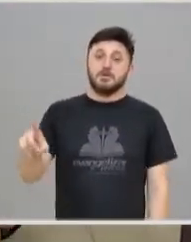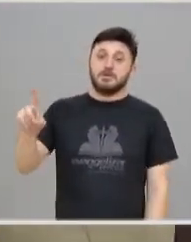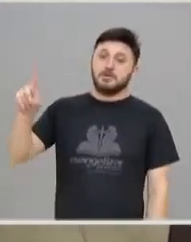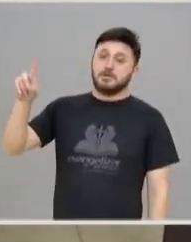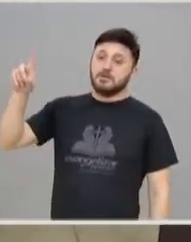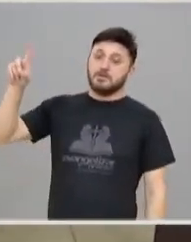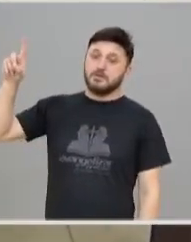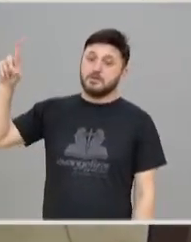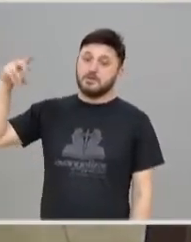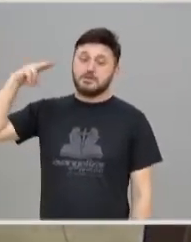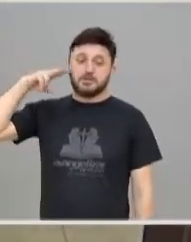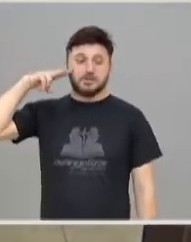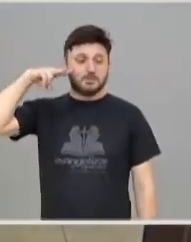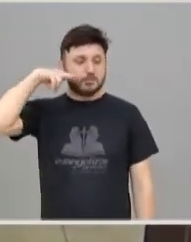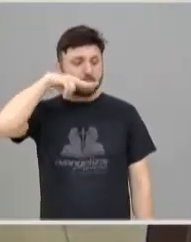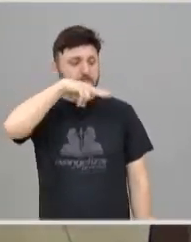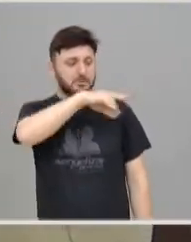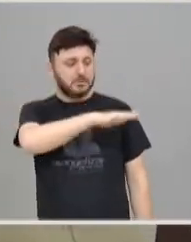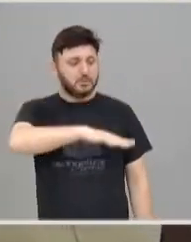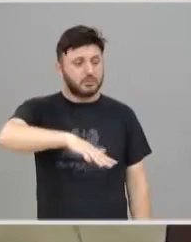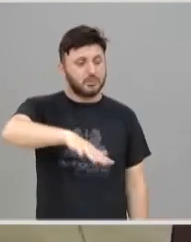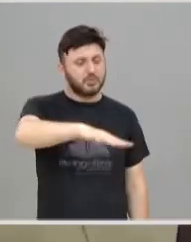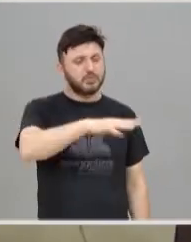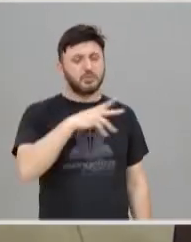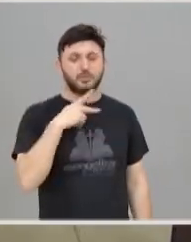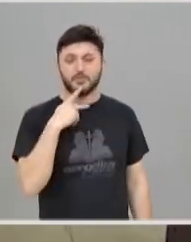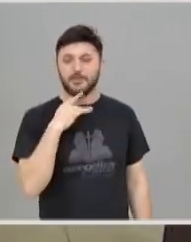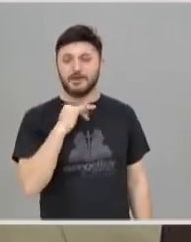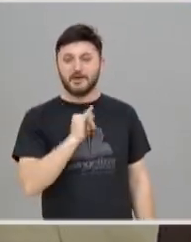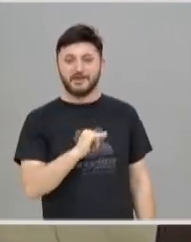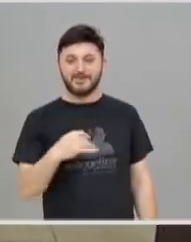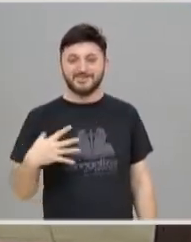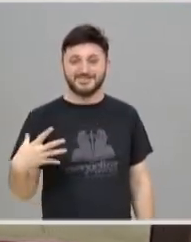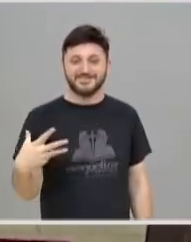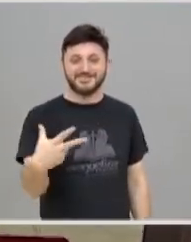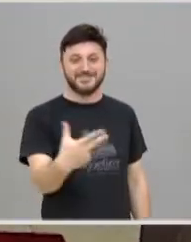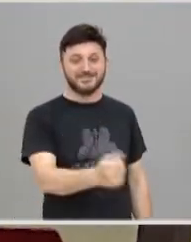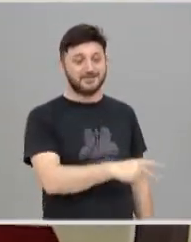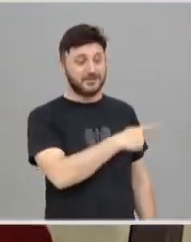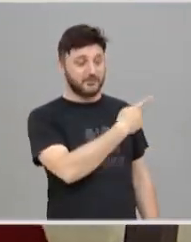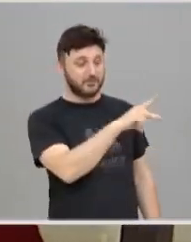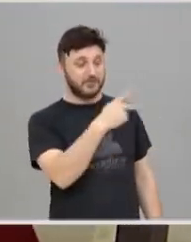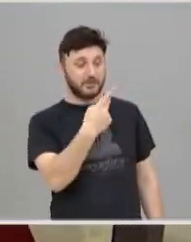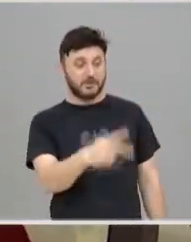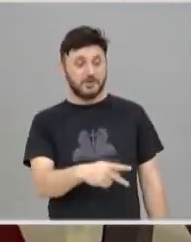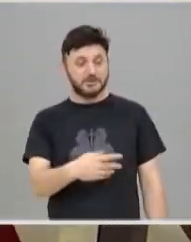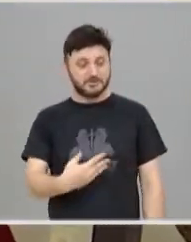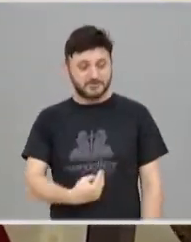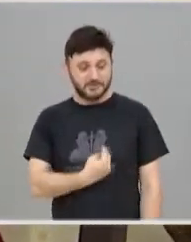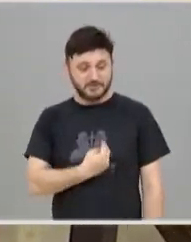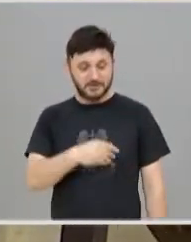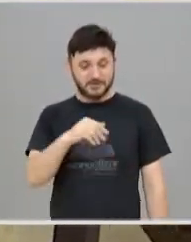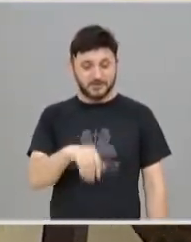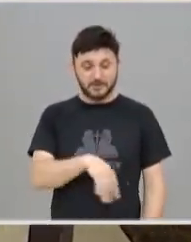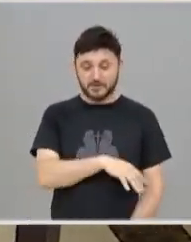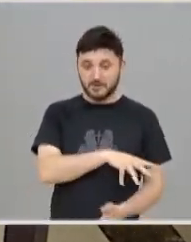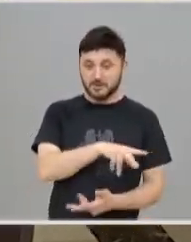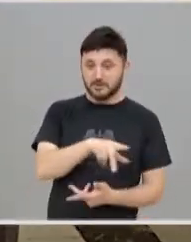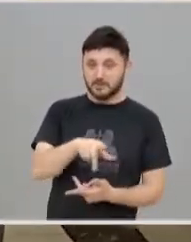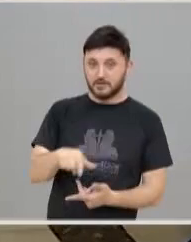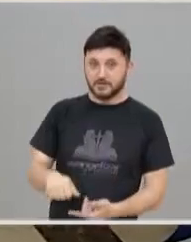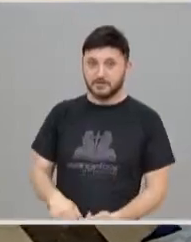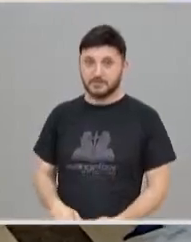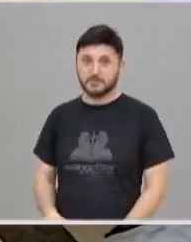Deus, olhai por todos os pais, são vossas imagens na terra,